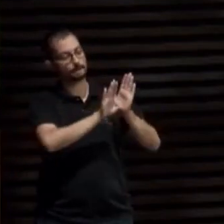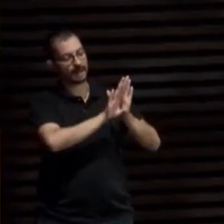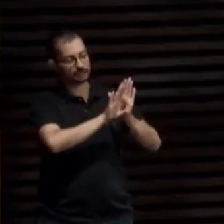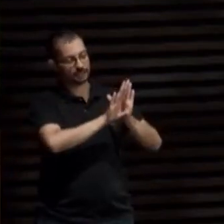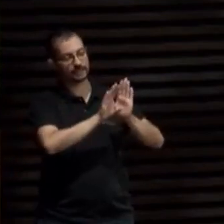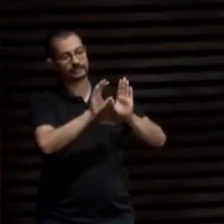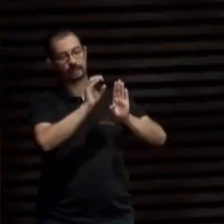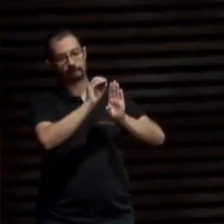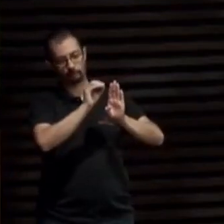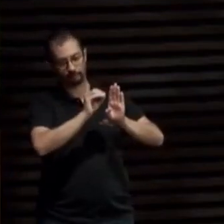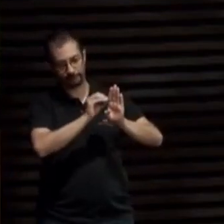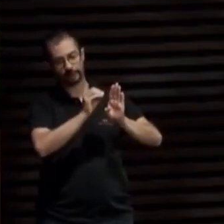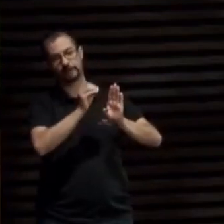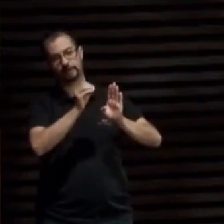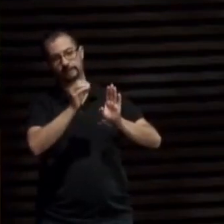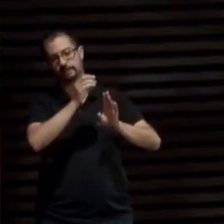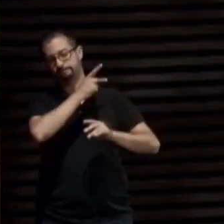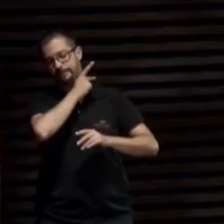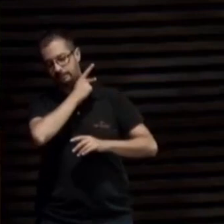denominador comum.